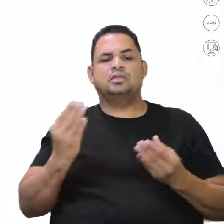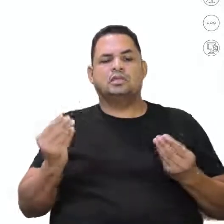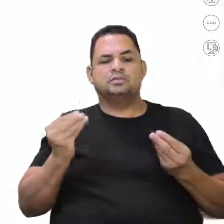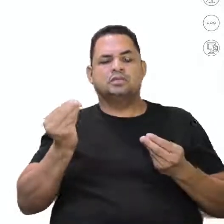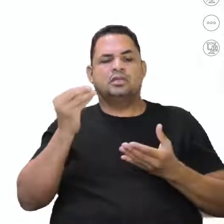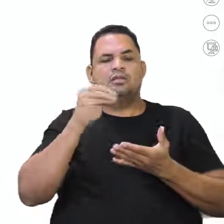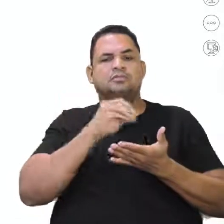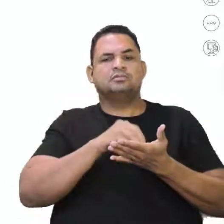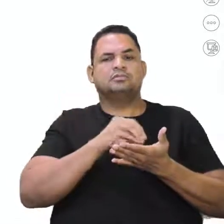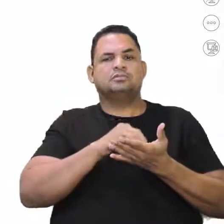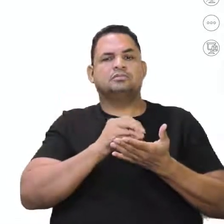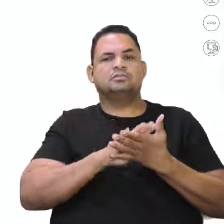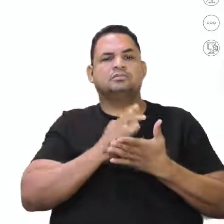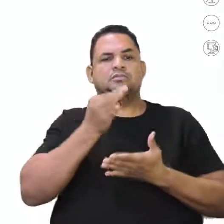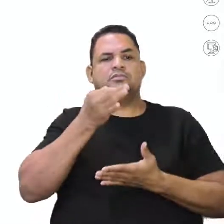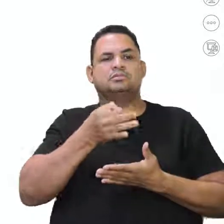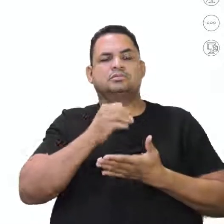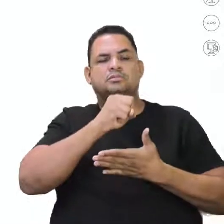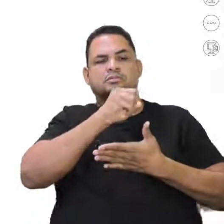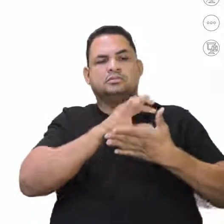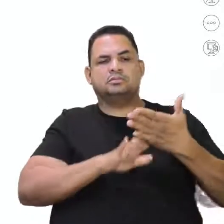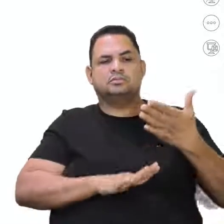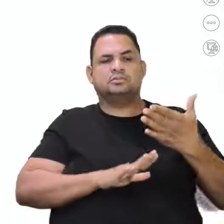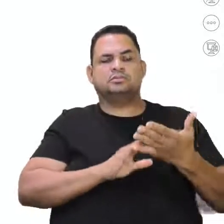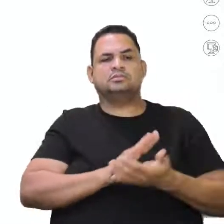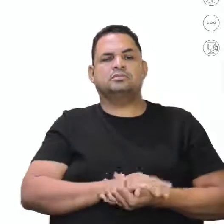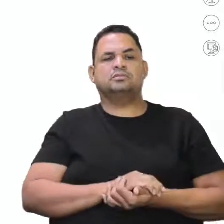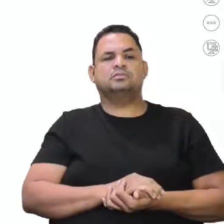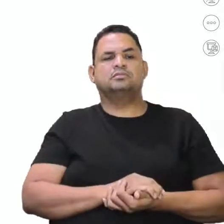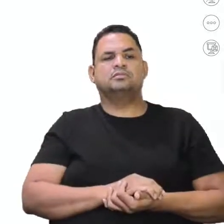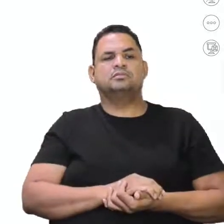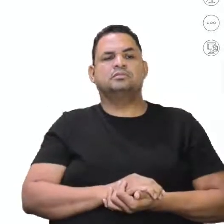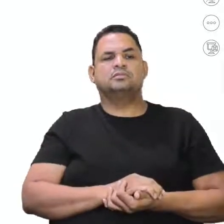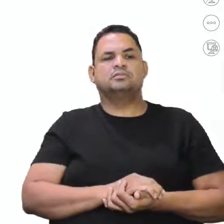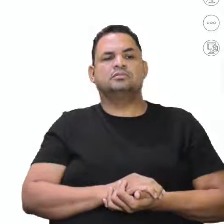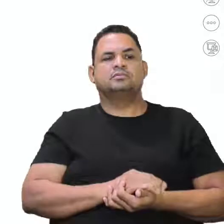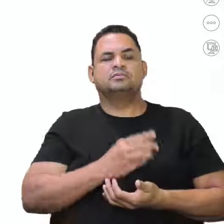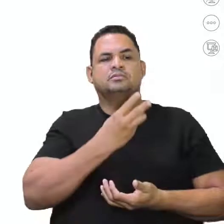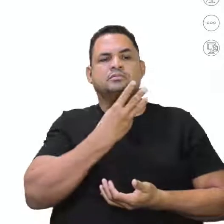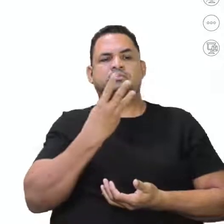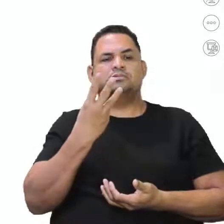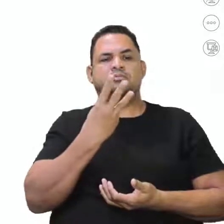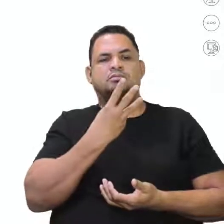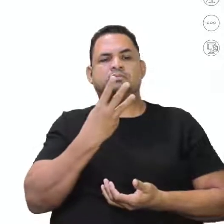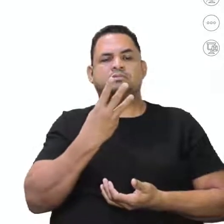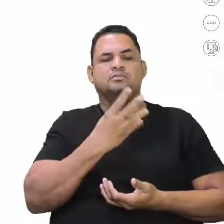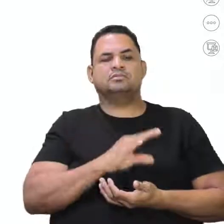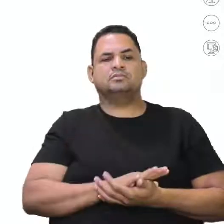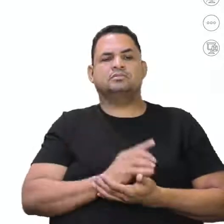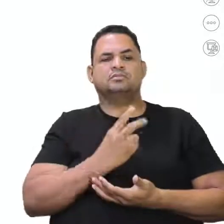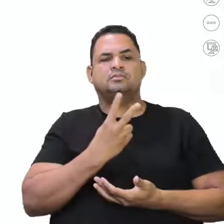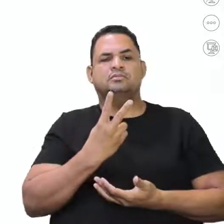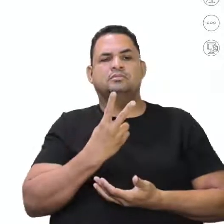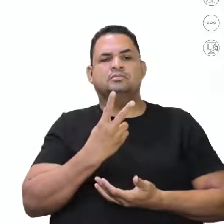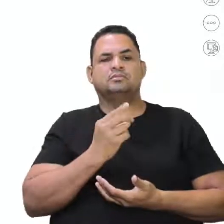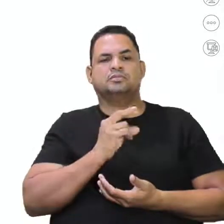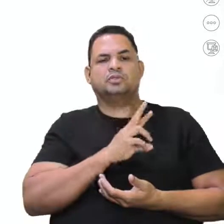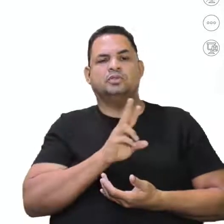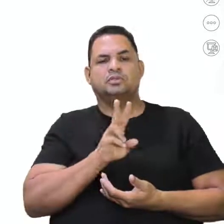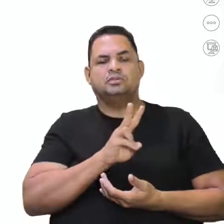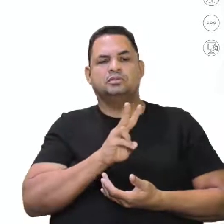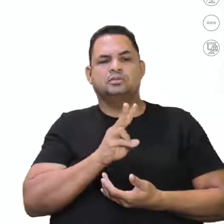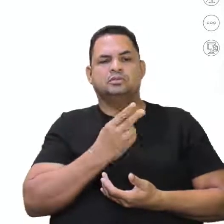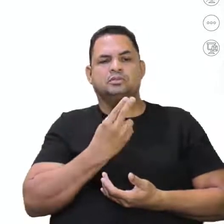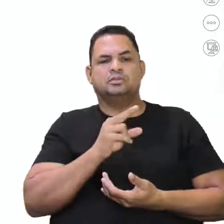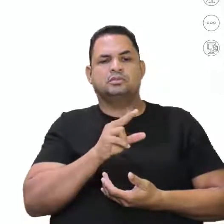completa adequadamente as sentenças abaixo. Então, você tem aqui, ó, 3 marcadores de discurso, sendo que 2 são iguais,